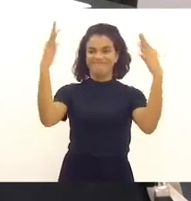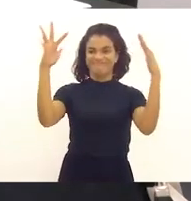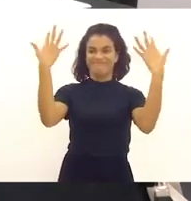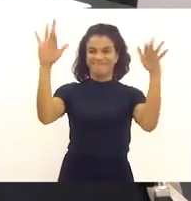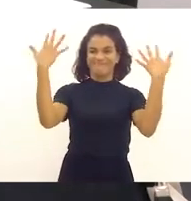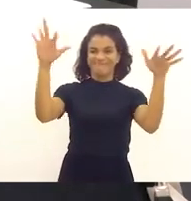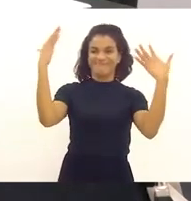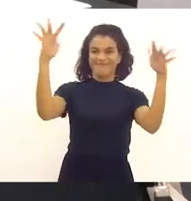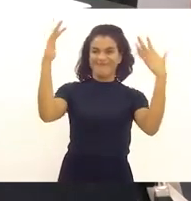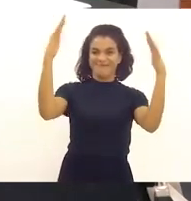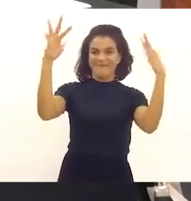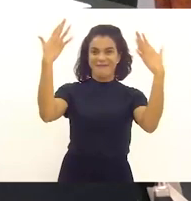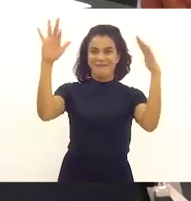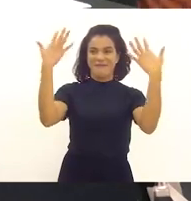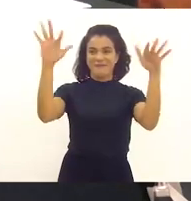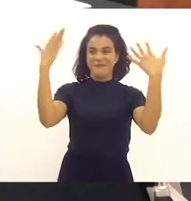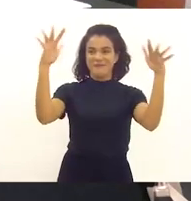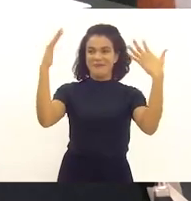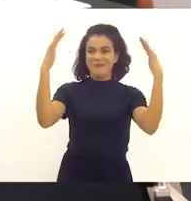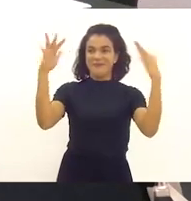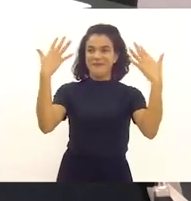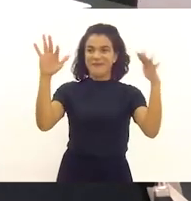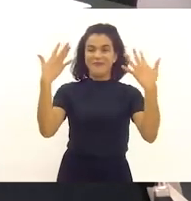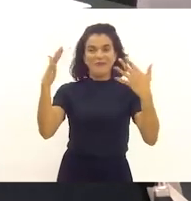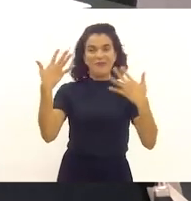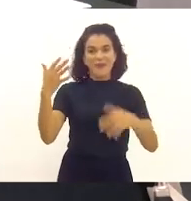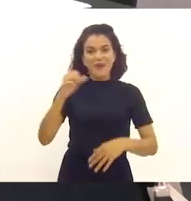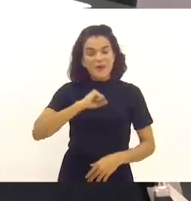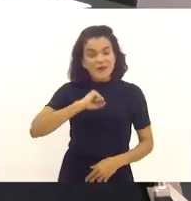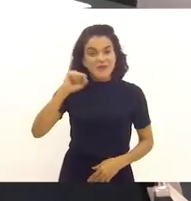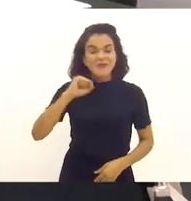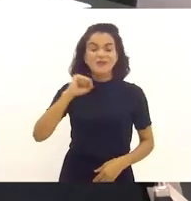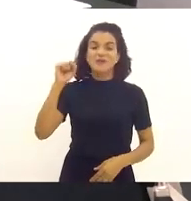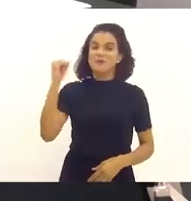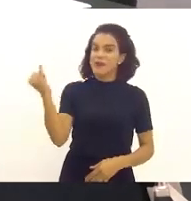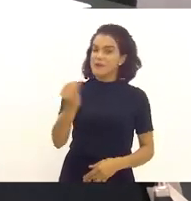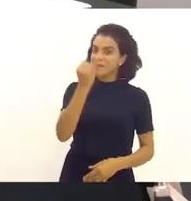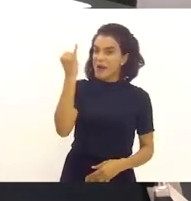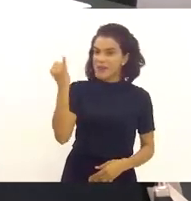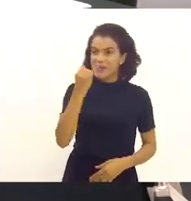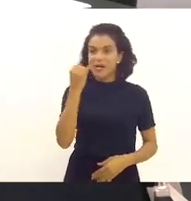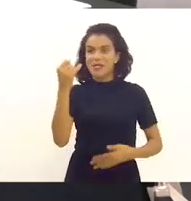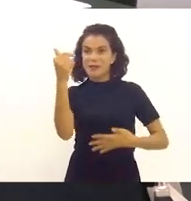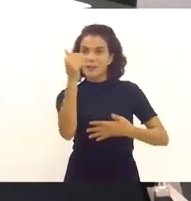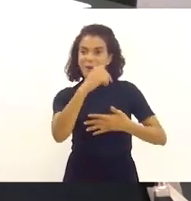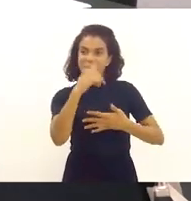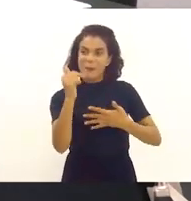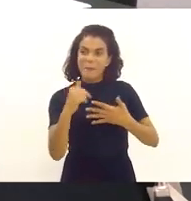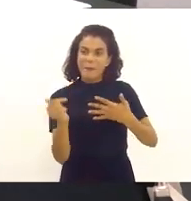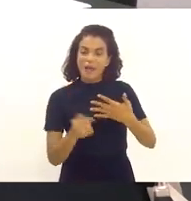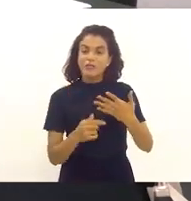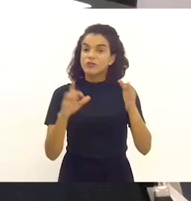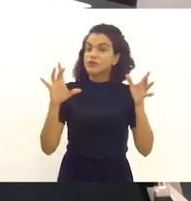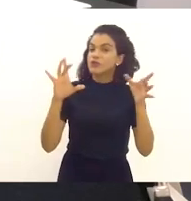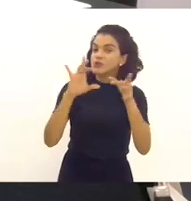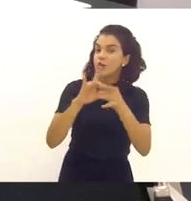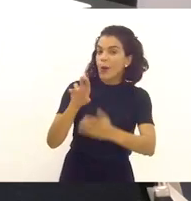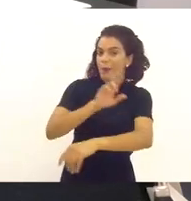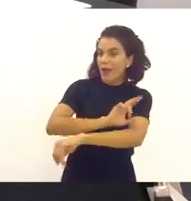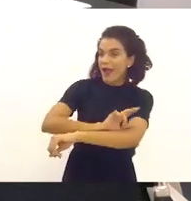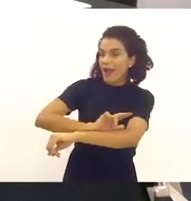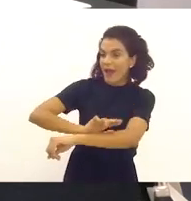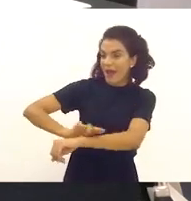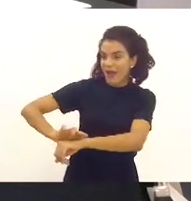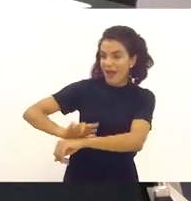doutora Ângela super importante a senhora trazer esses elementos também com relação é a raça né